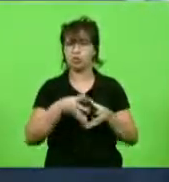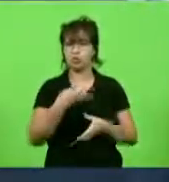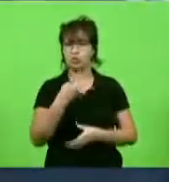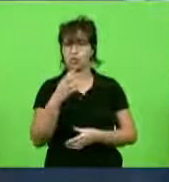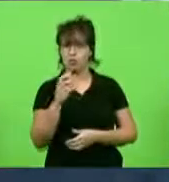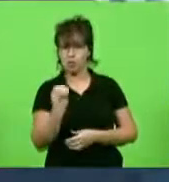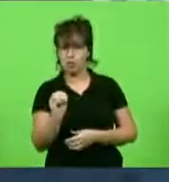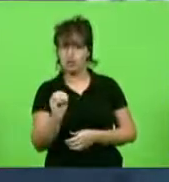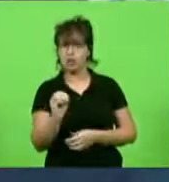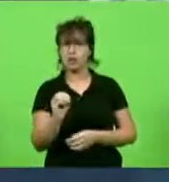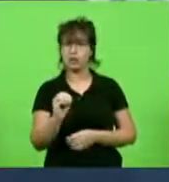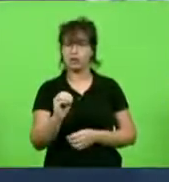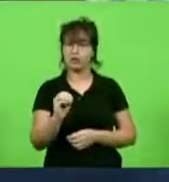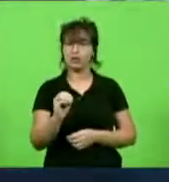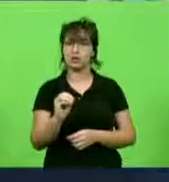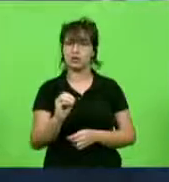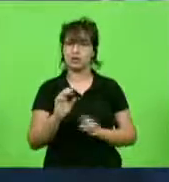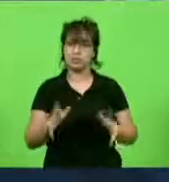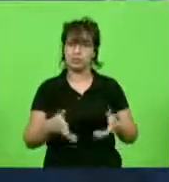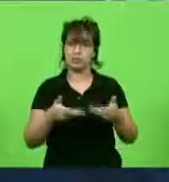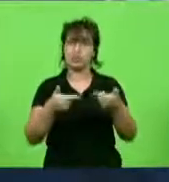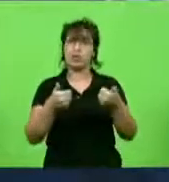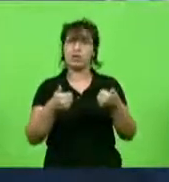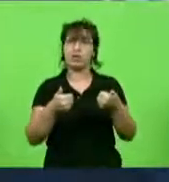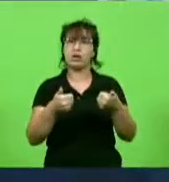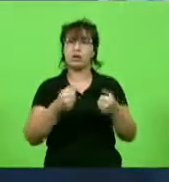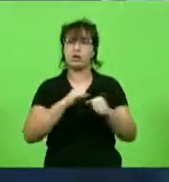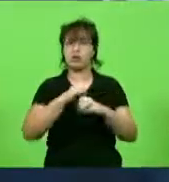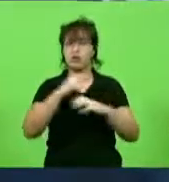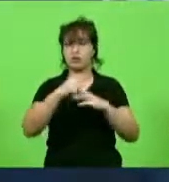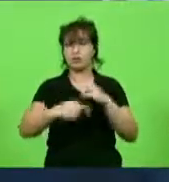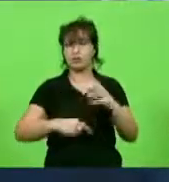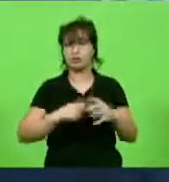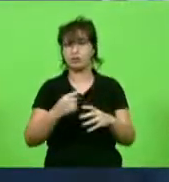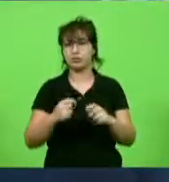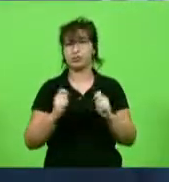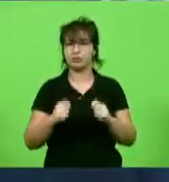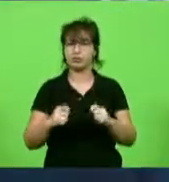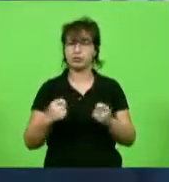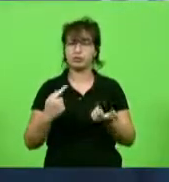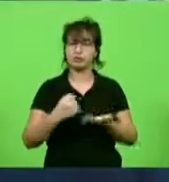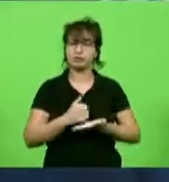deixar o mundo um pouco melhor, tá bom? Contem comigo e muito obrigado.